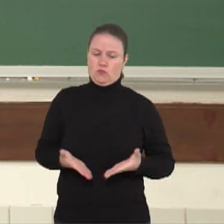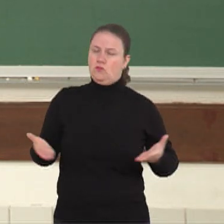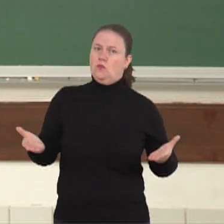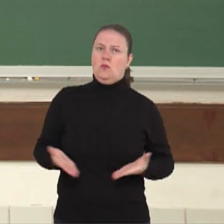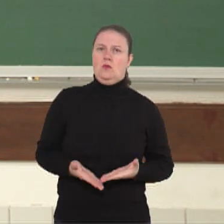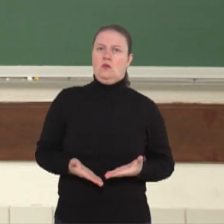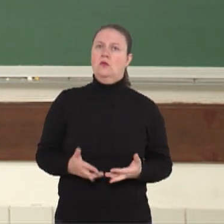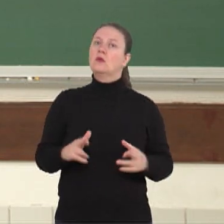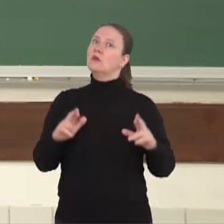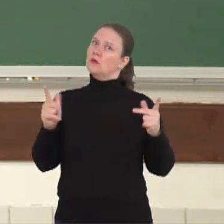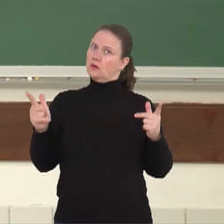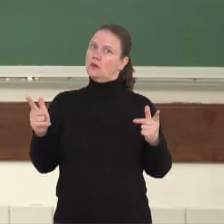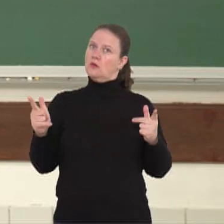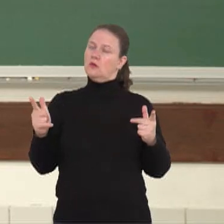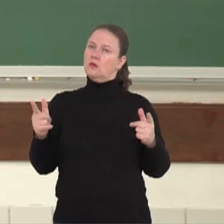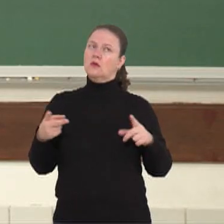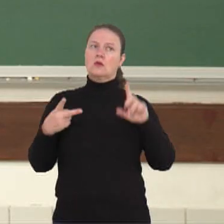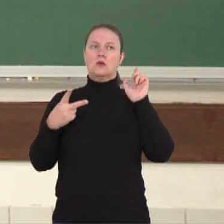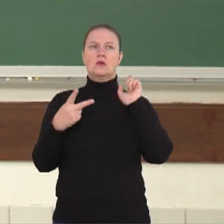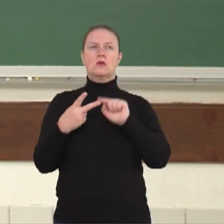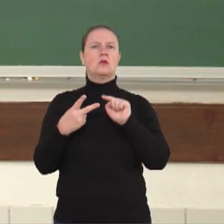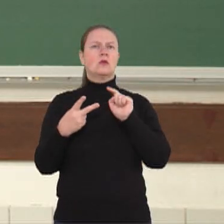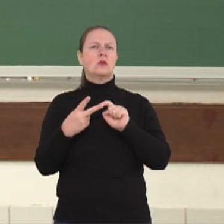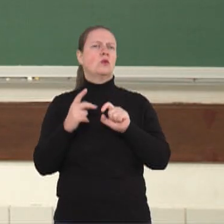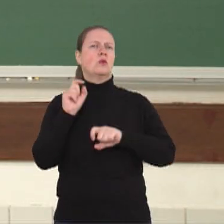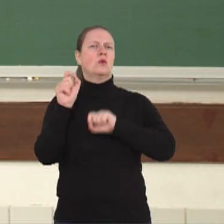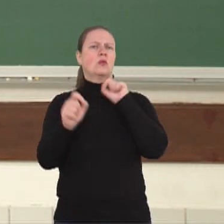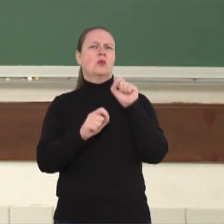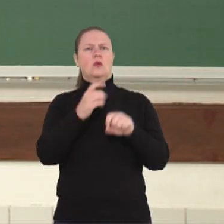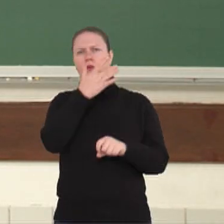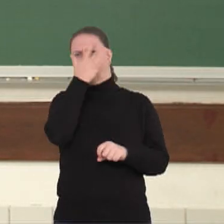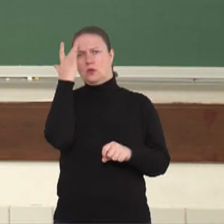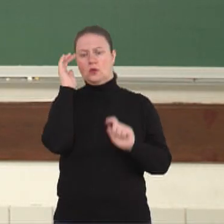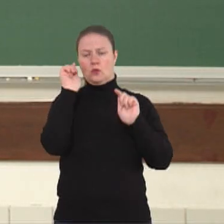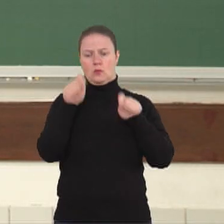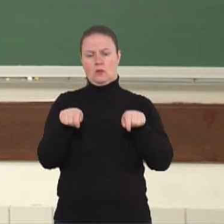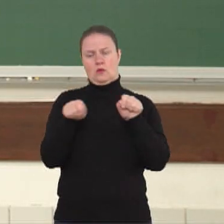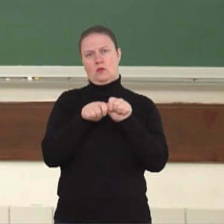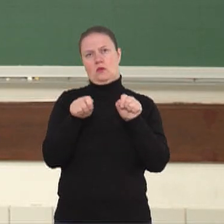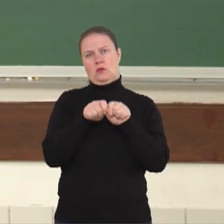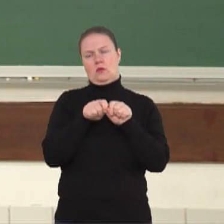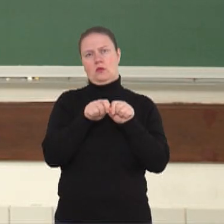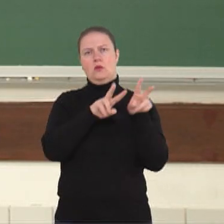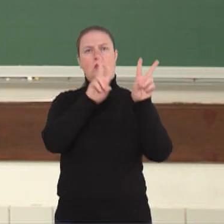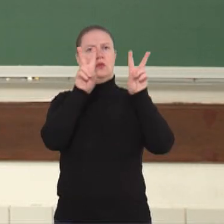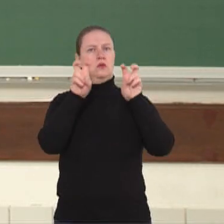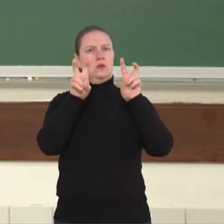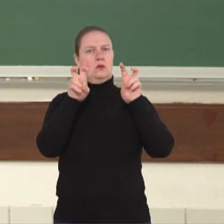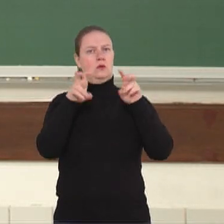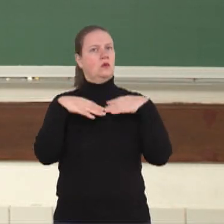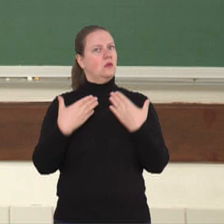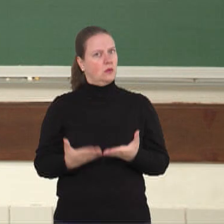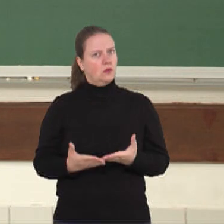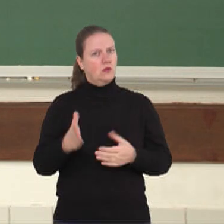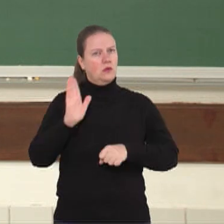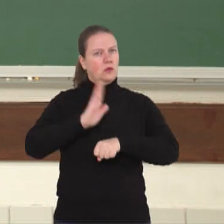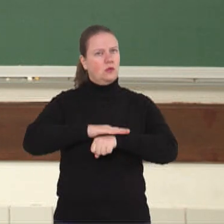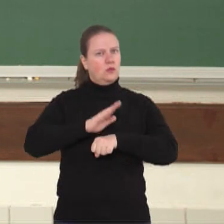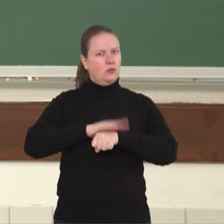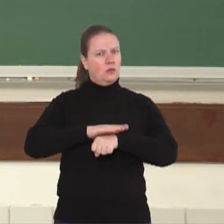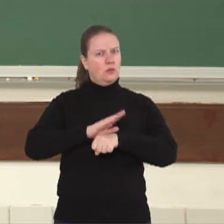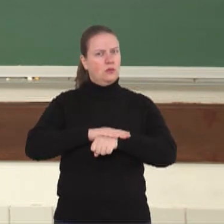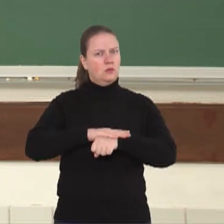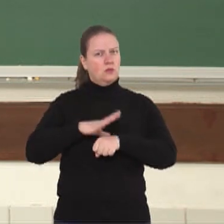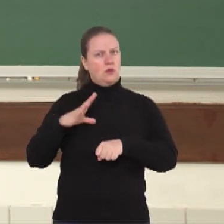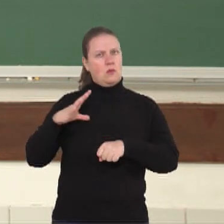É diferente. Mas e aqui? O que um resenhista pode fazer ao criar o título dele, tá? Eu vou dar um tempo e aí a gente